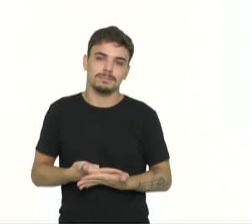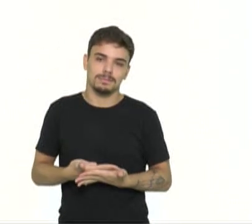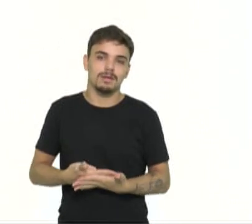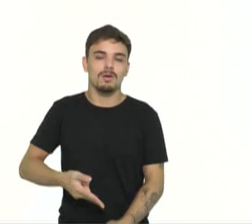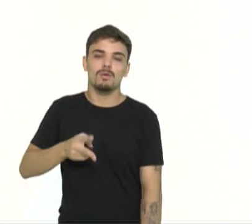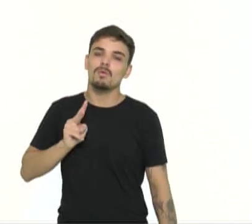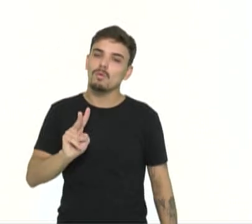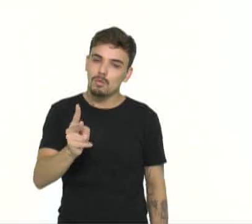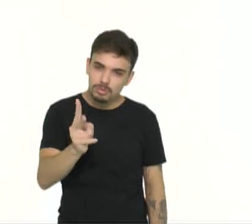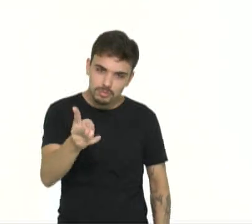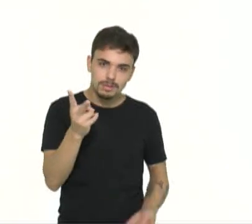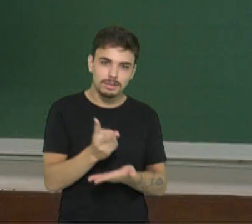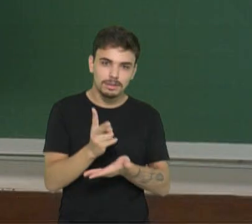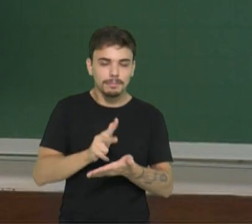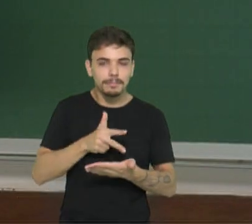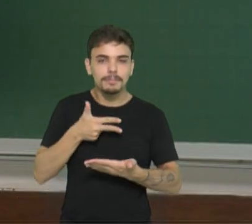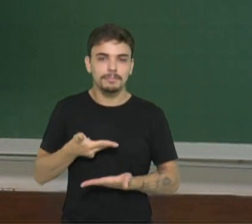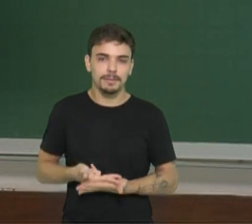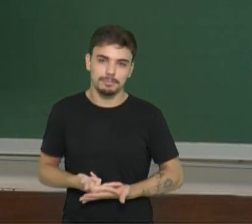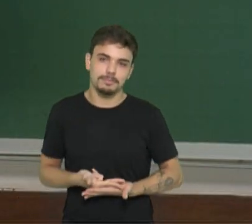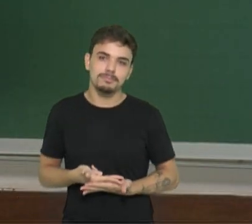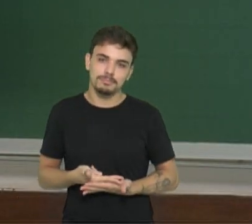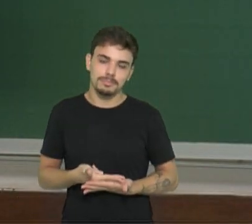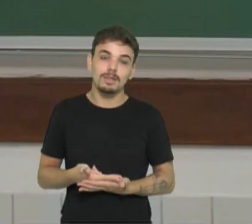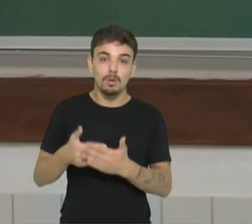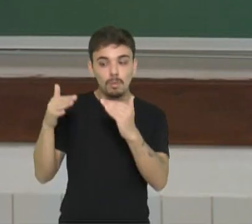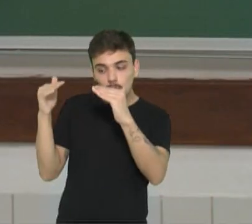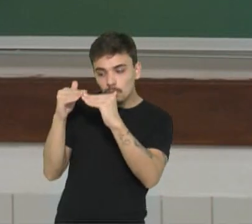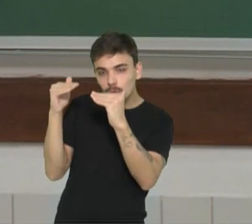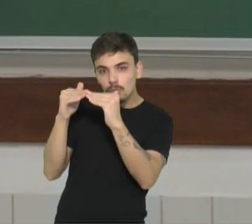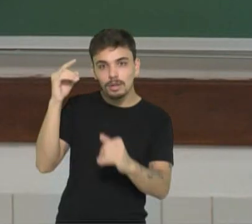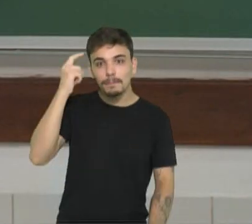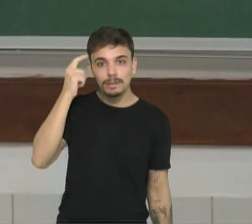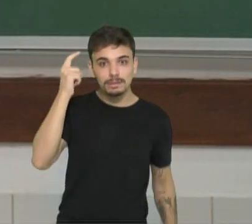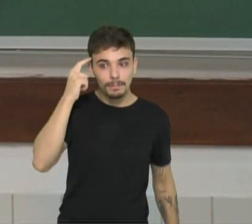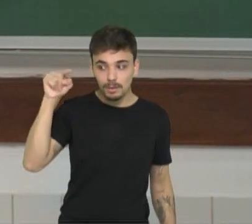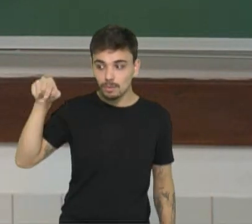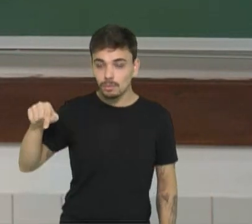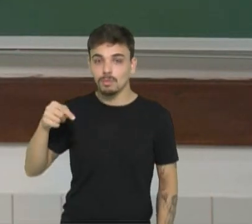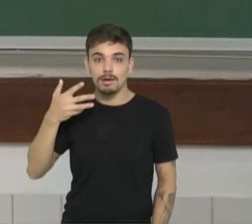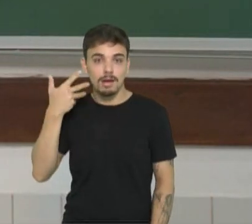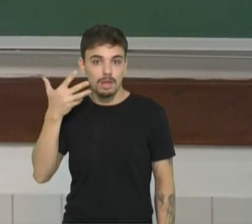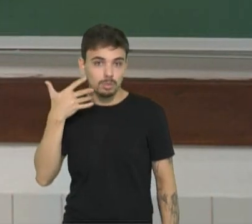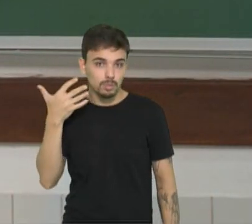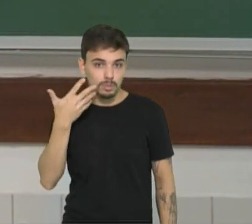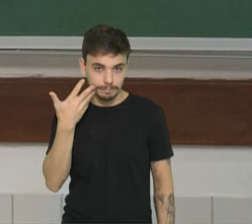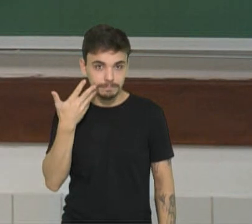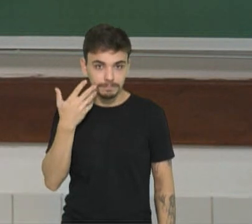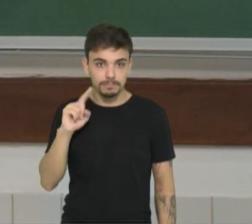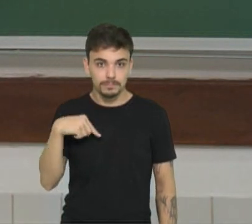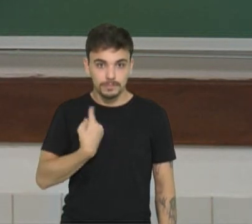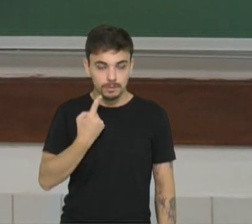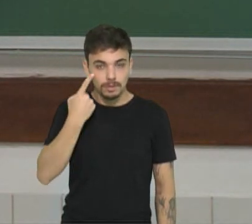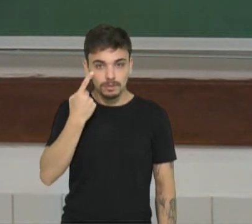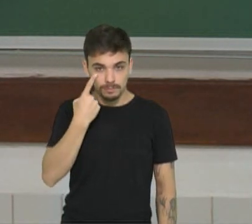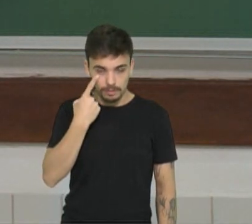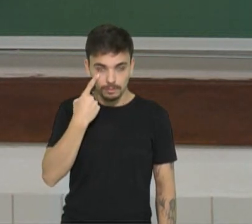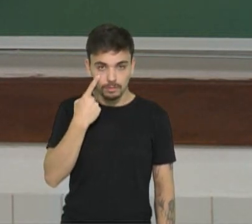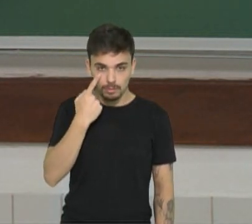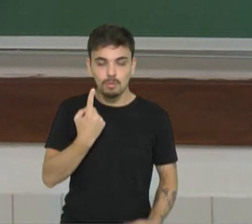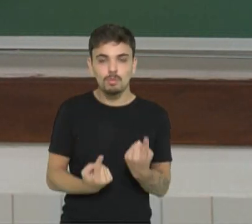em repouso. Então, de acordo com esse pensamento do Garfield que a gente está vendo aqui, Que lei